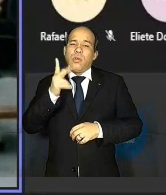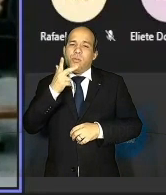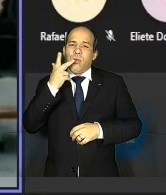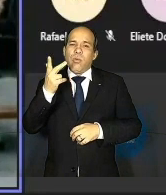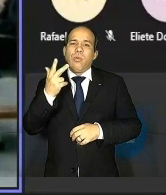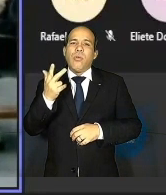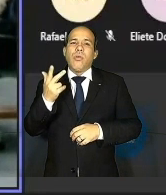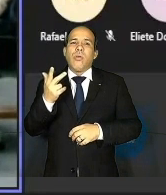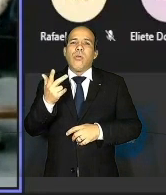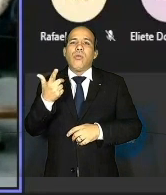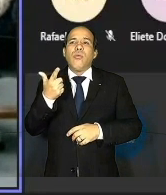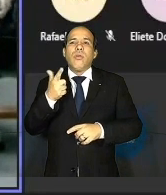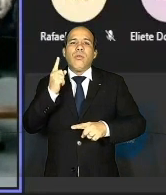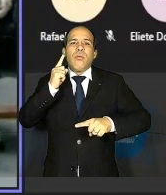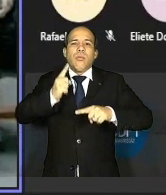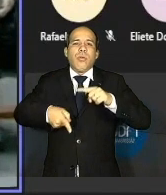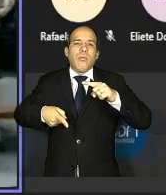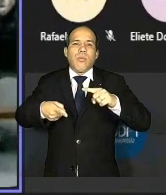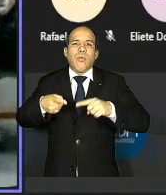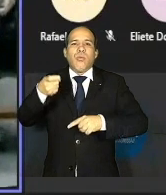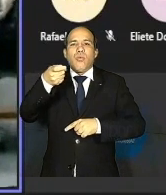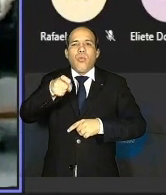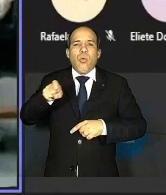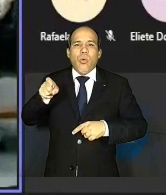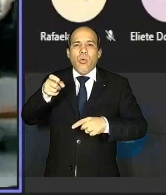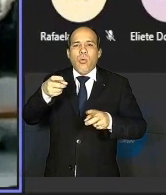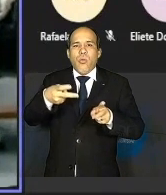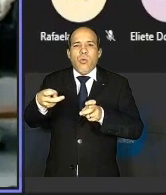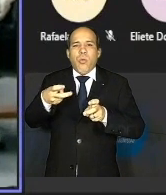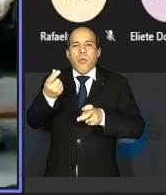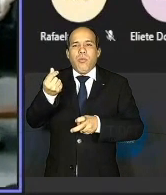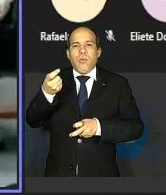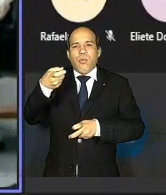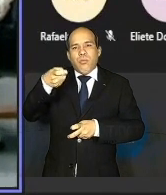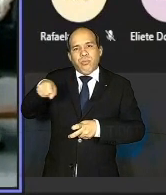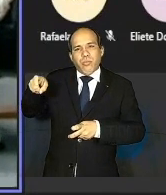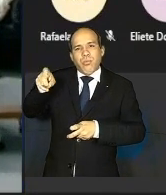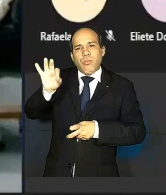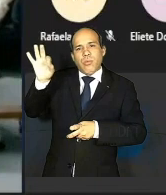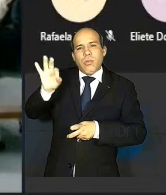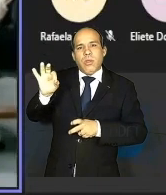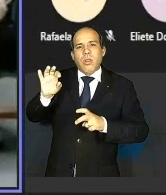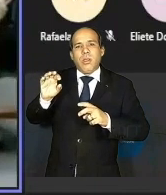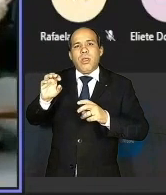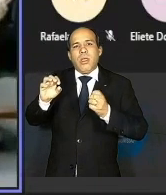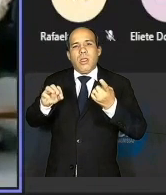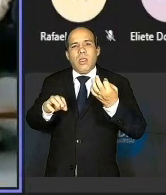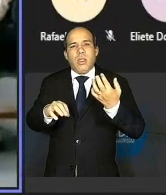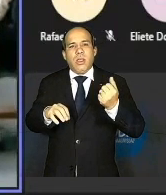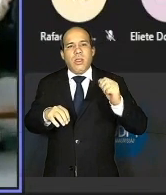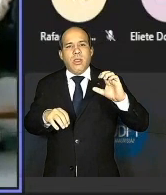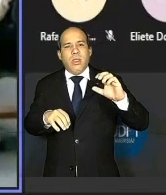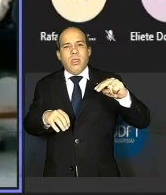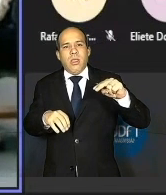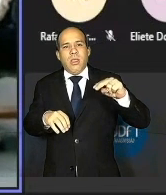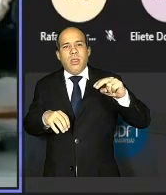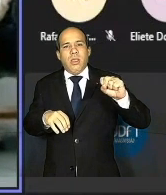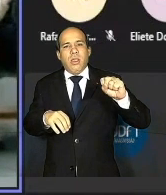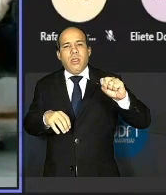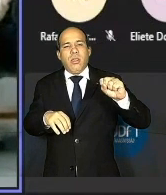foram categóricos quanto à inexistência de vedação de cobrança por serviços extraordinários. Por exemplo, no